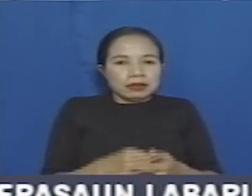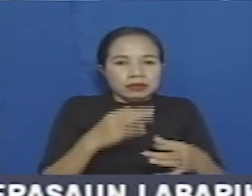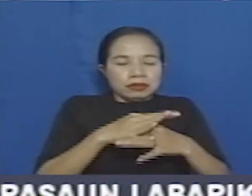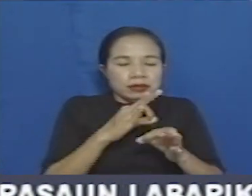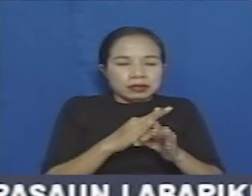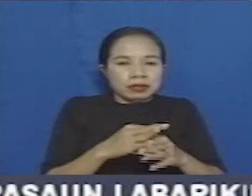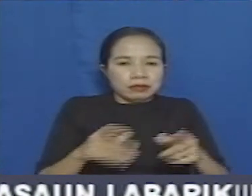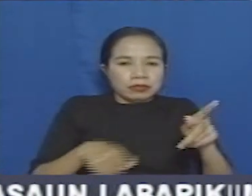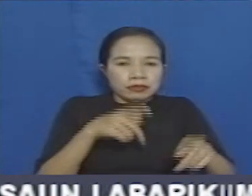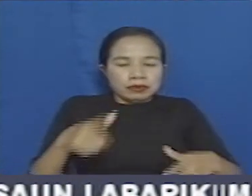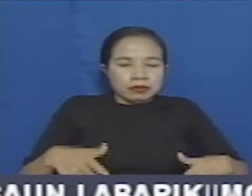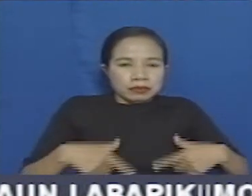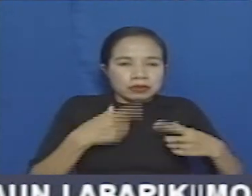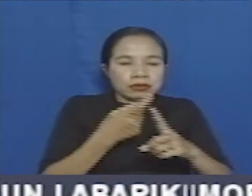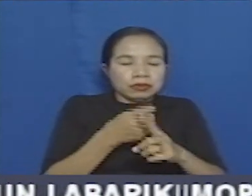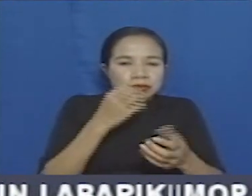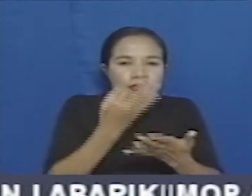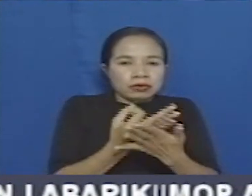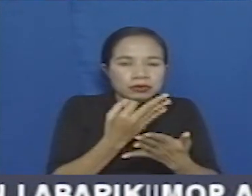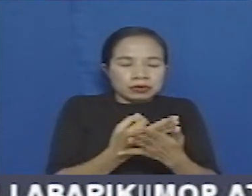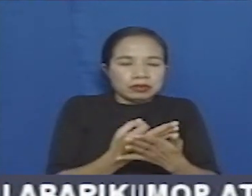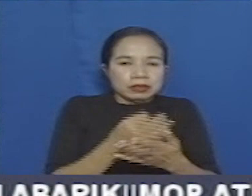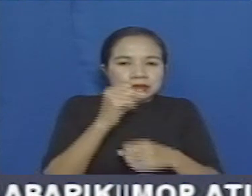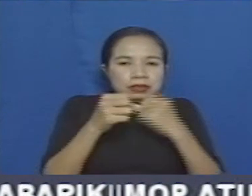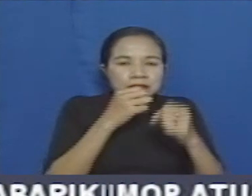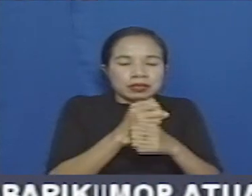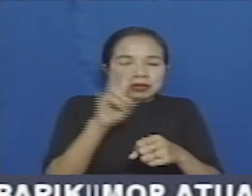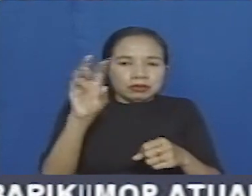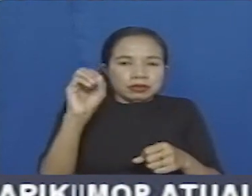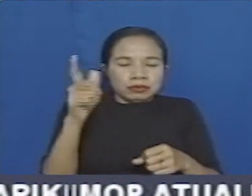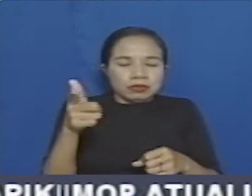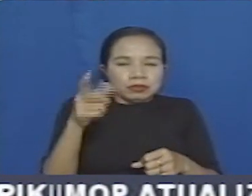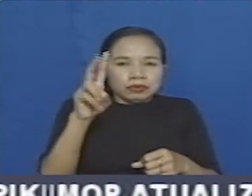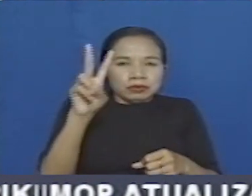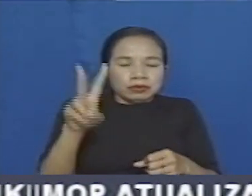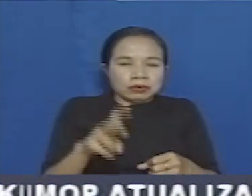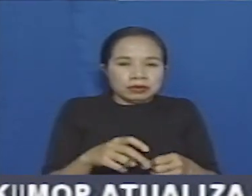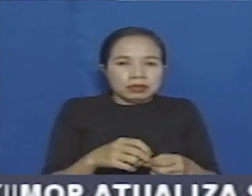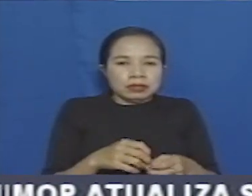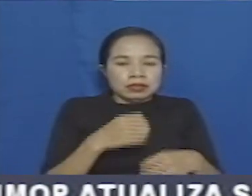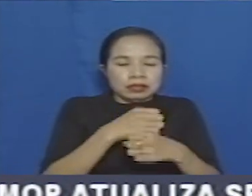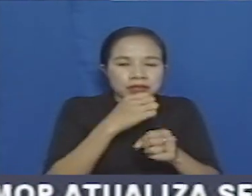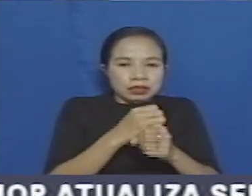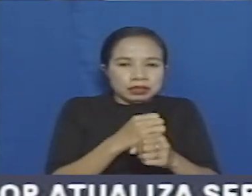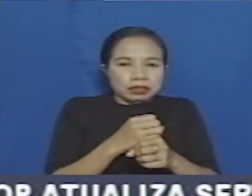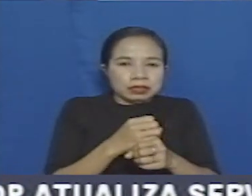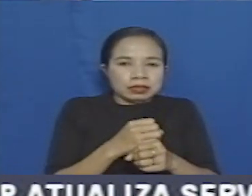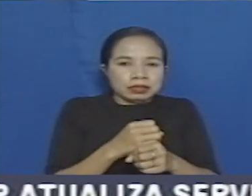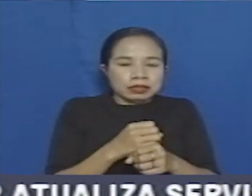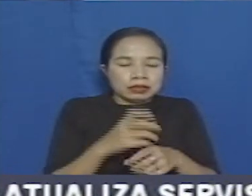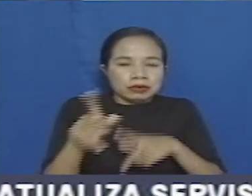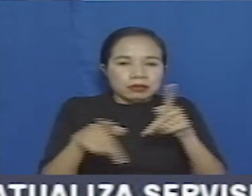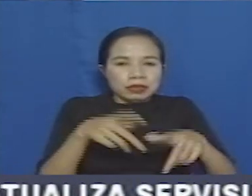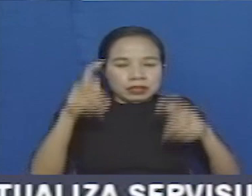dia povo nemores liu o orçamento geral do Estado tinham Rihun Rua, Ruanulu Resin Rua. Nós se reafirma. Se mobiliza a